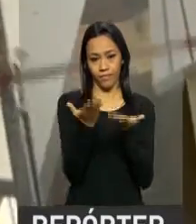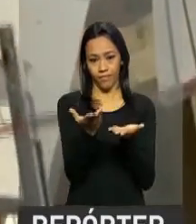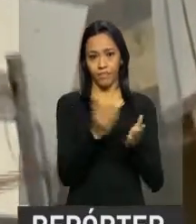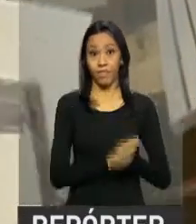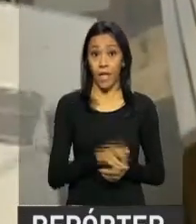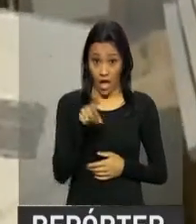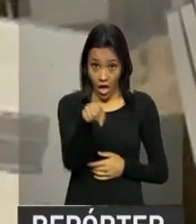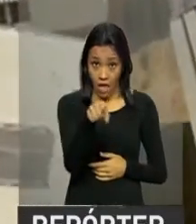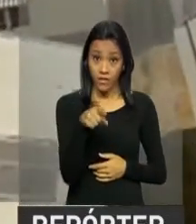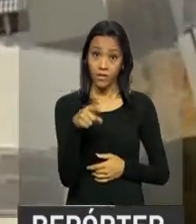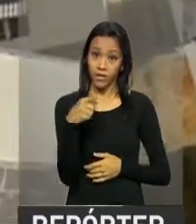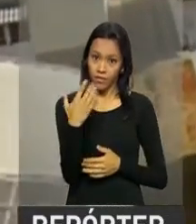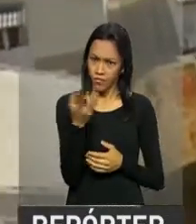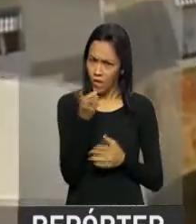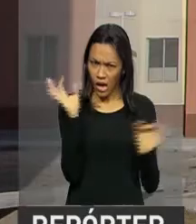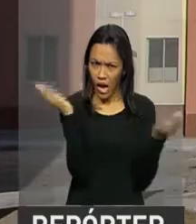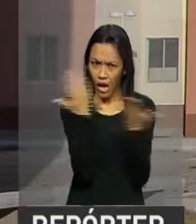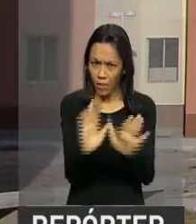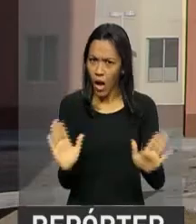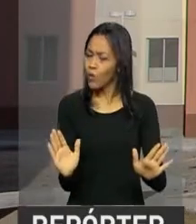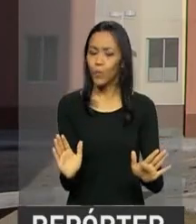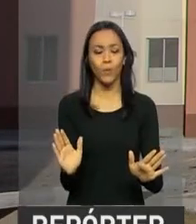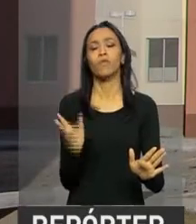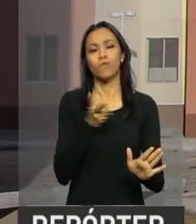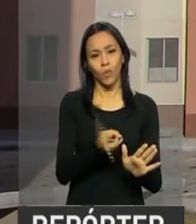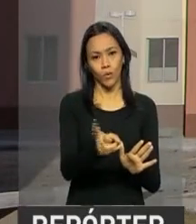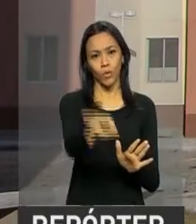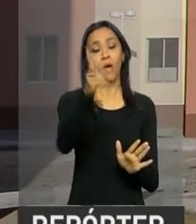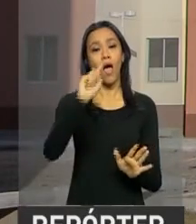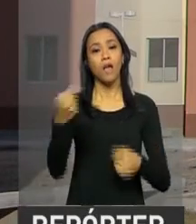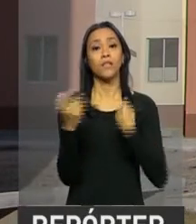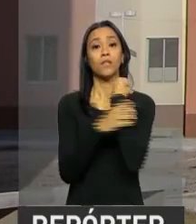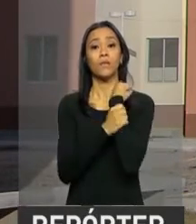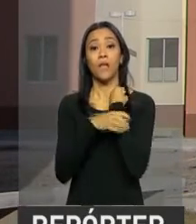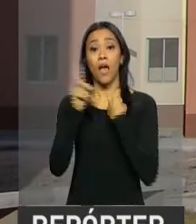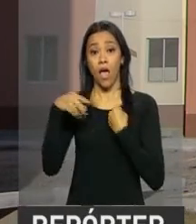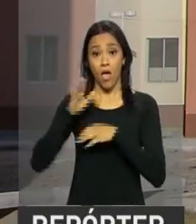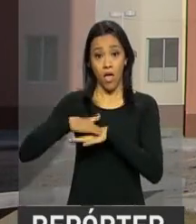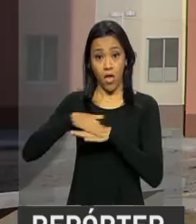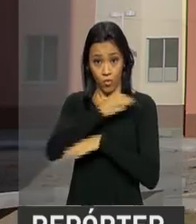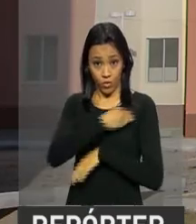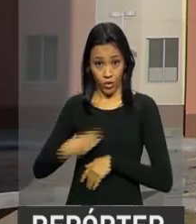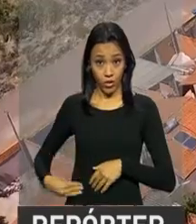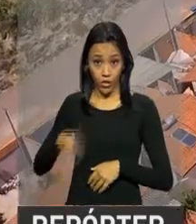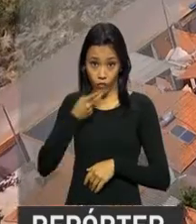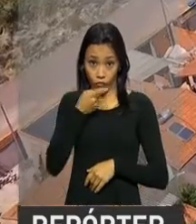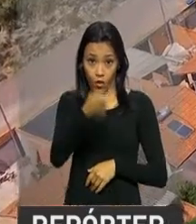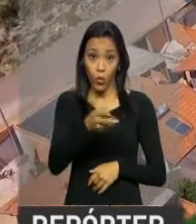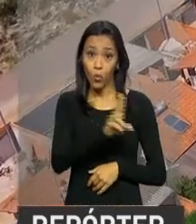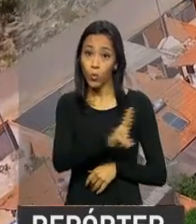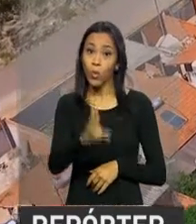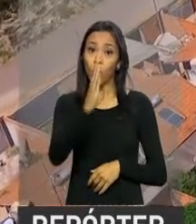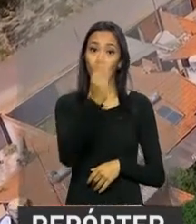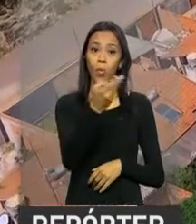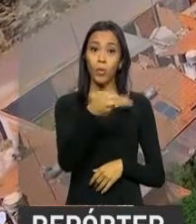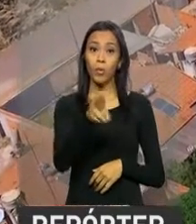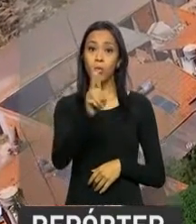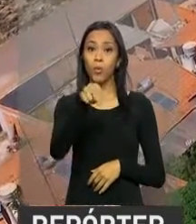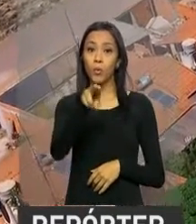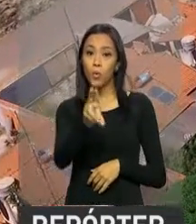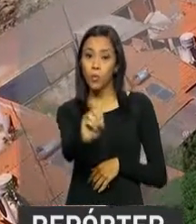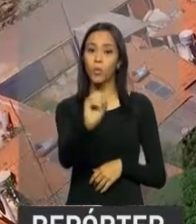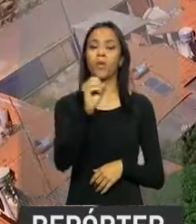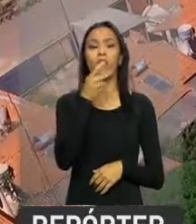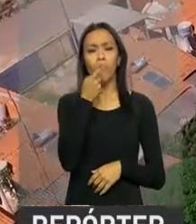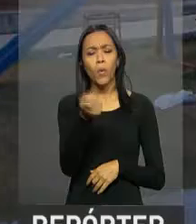O Minha Casa Minha Vida não vai acabar. A garantia foi dada pelo ministro das Cidades, Bruno Araújo, que destacou a importância do